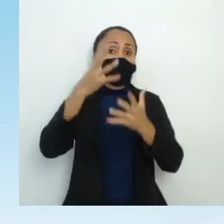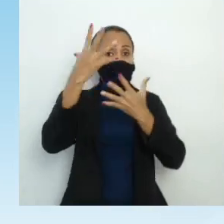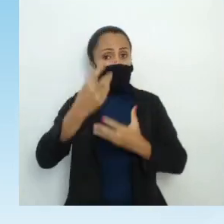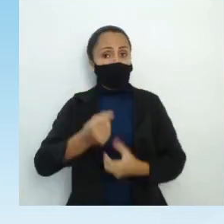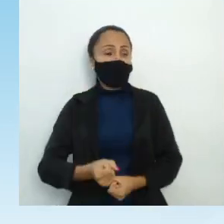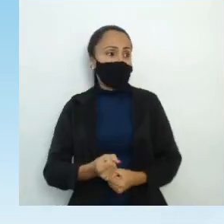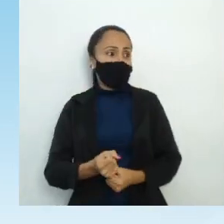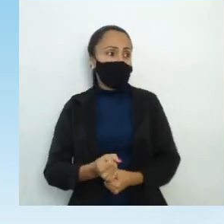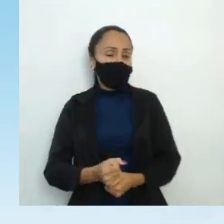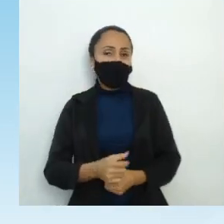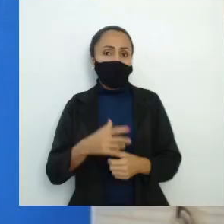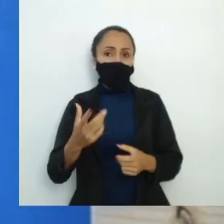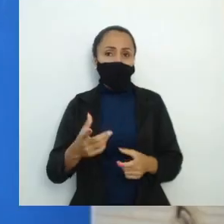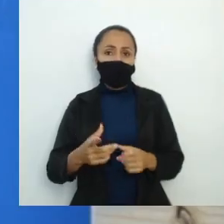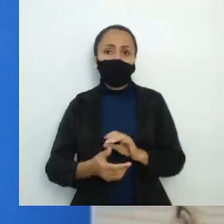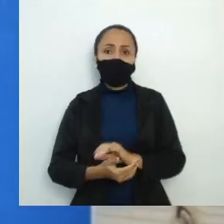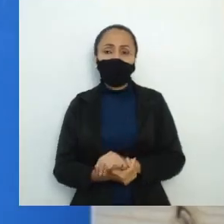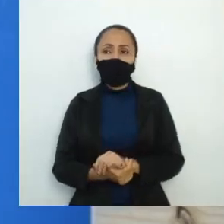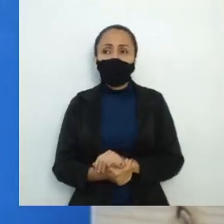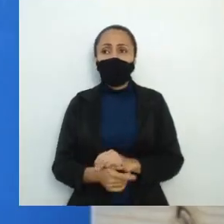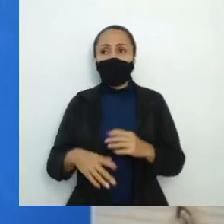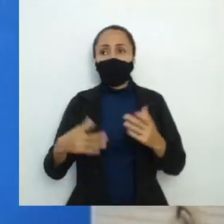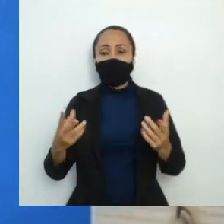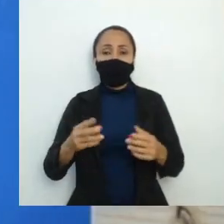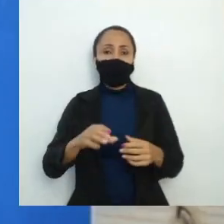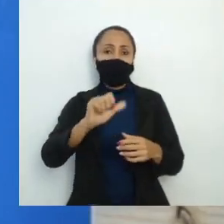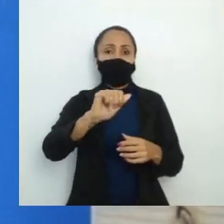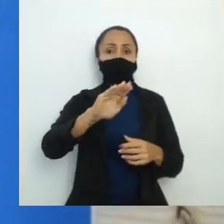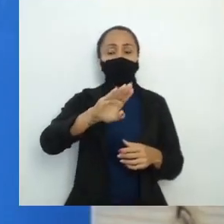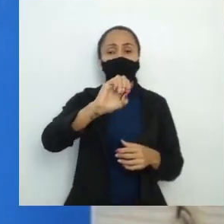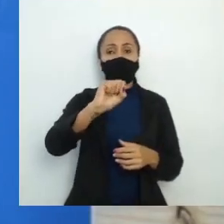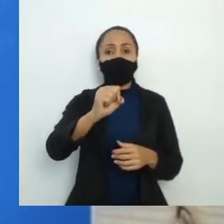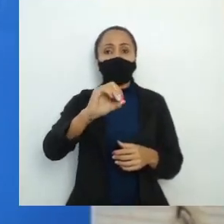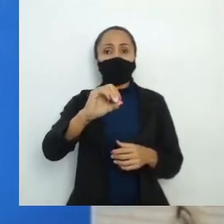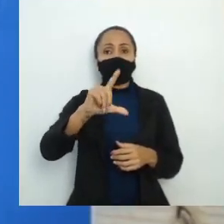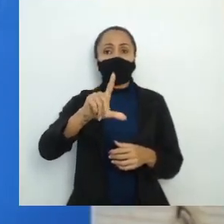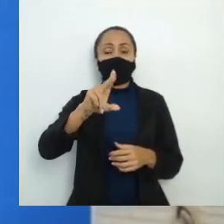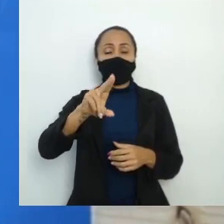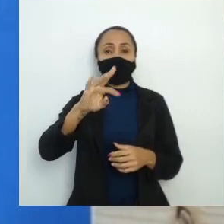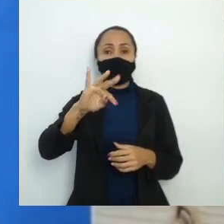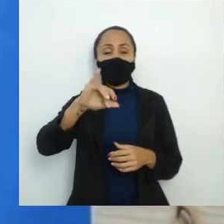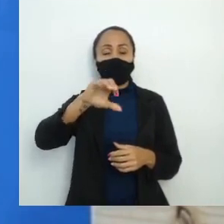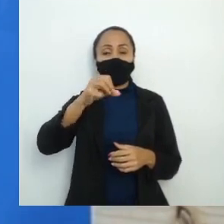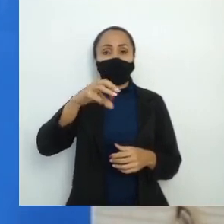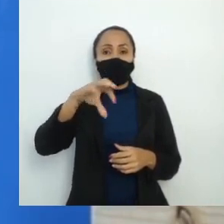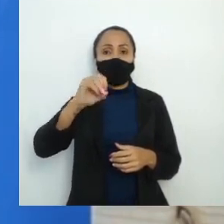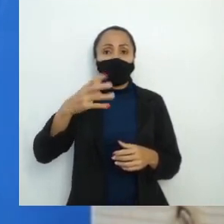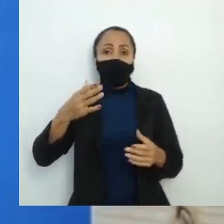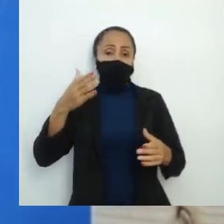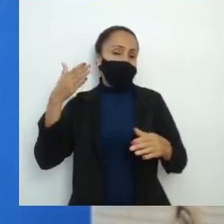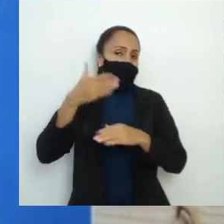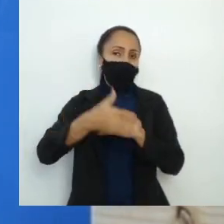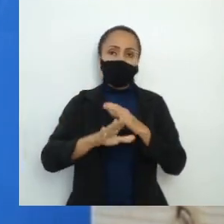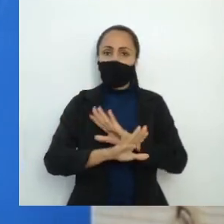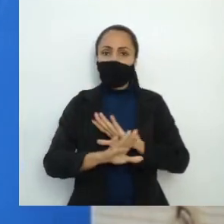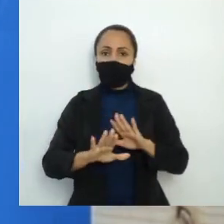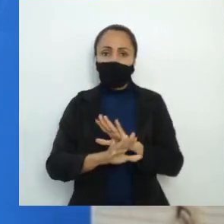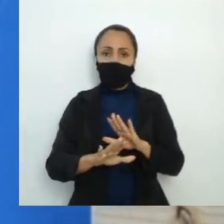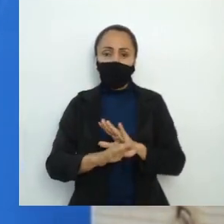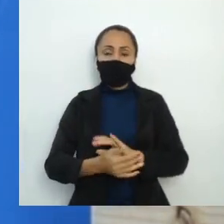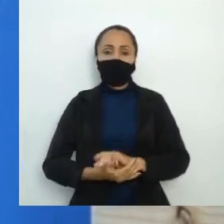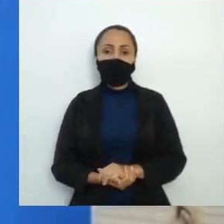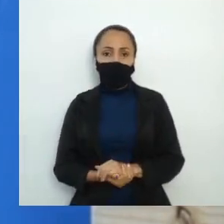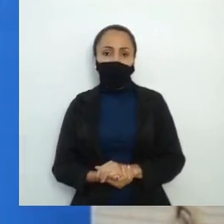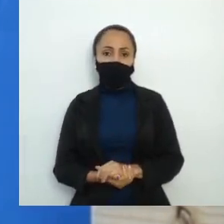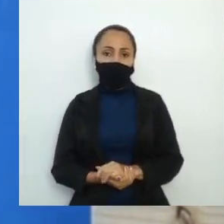que forçosamente, aquele absolutismo, aquela imposição, aquela não participação e submissão às leis de um Estado